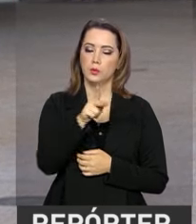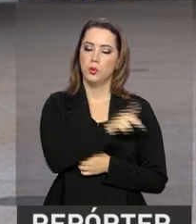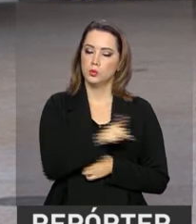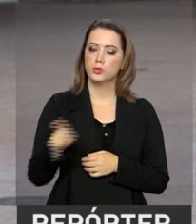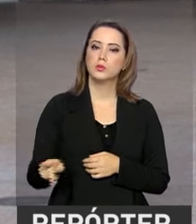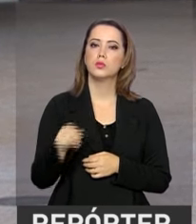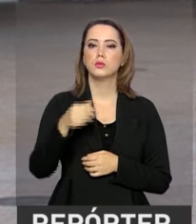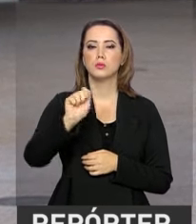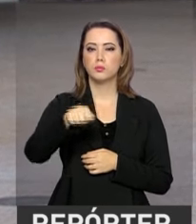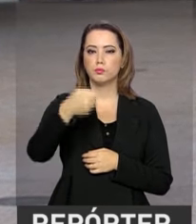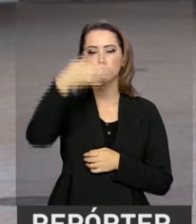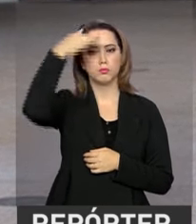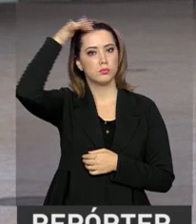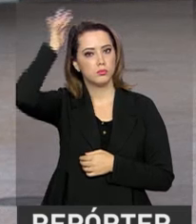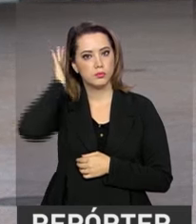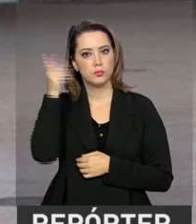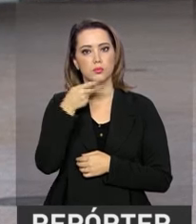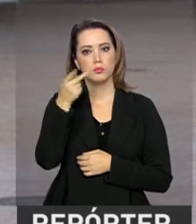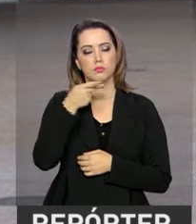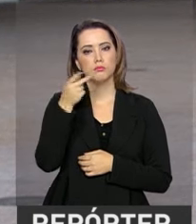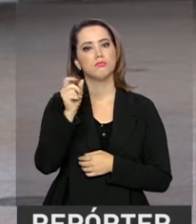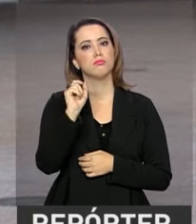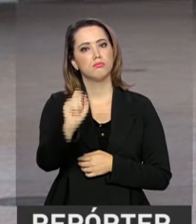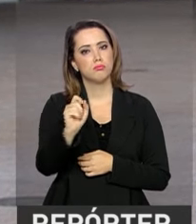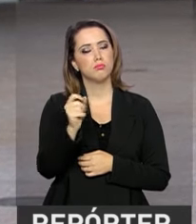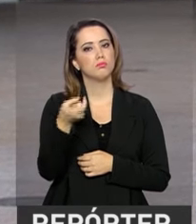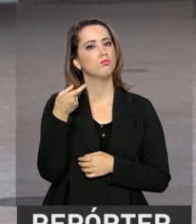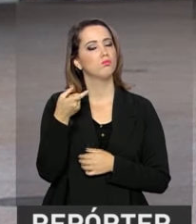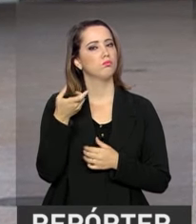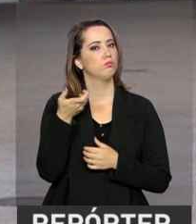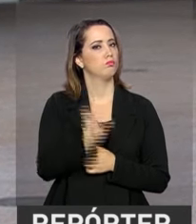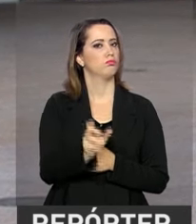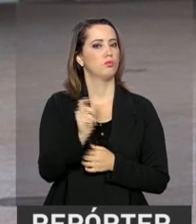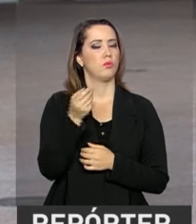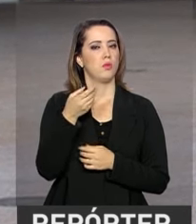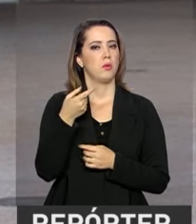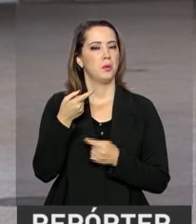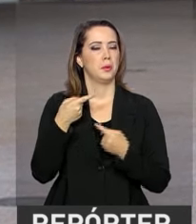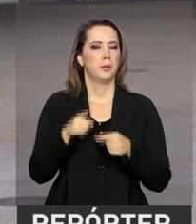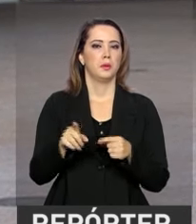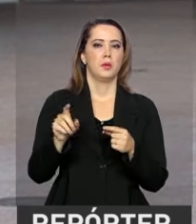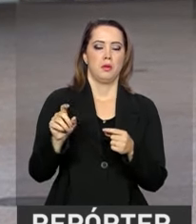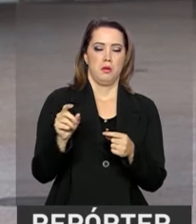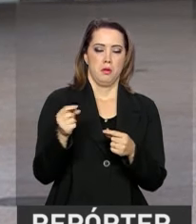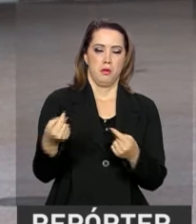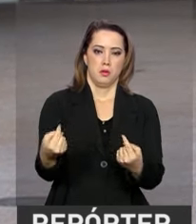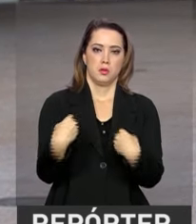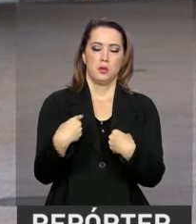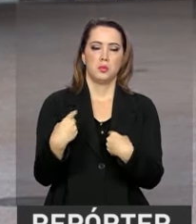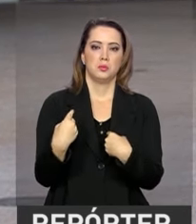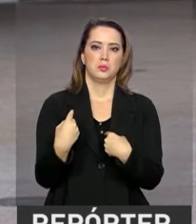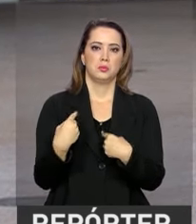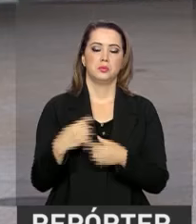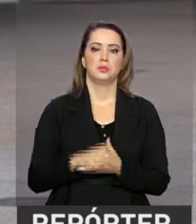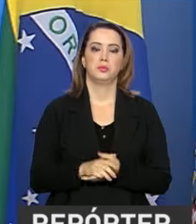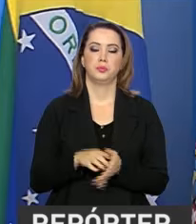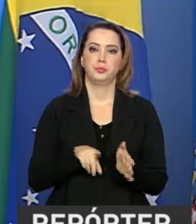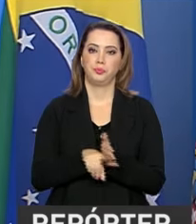um pronunciamento em que rebate acusações que citam o nome dele na Operação Lava Jato. Vamos ver.